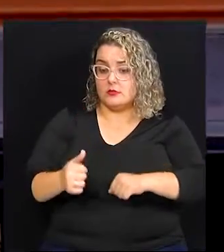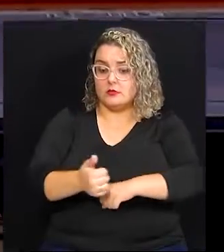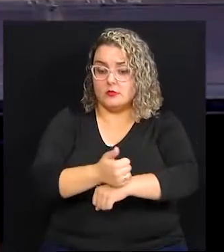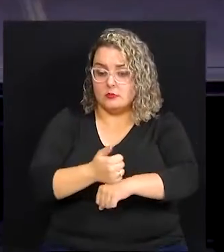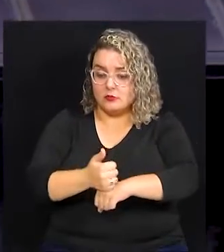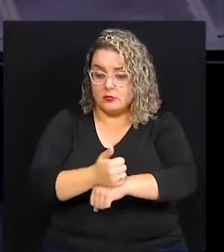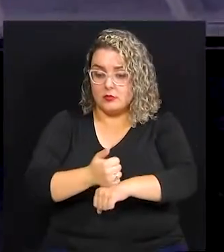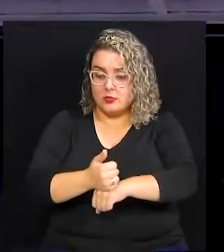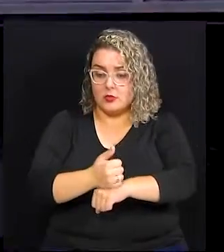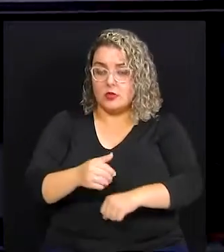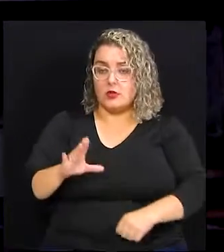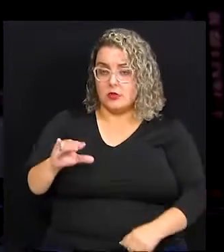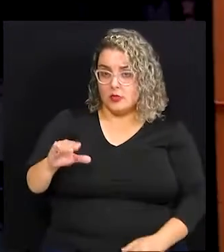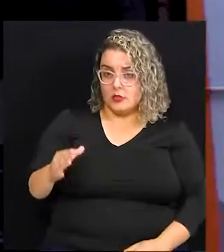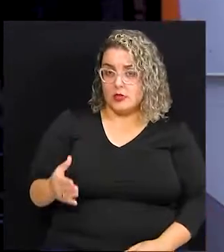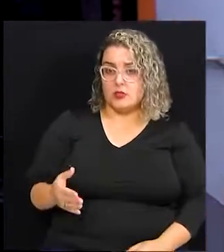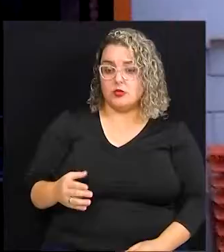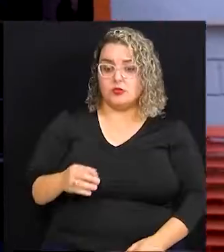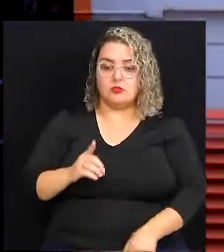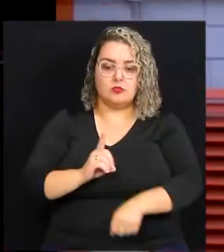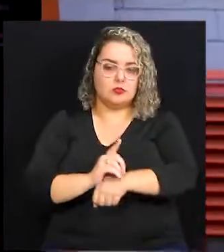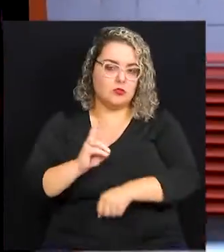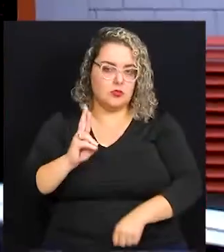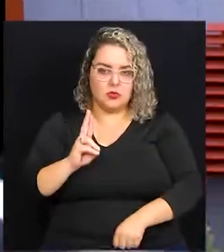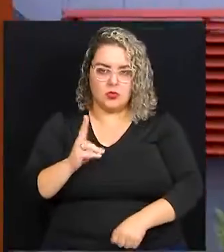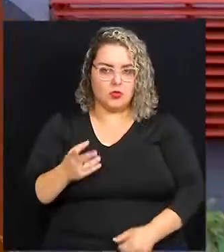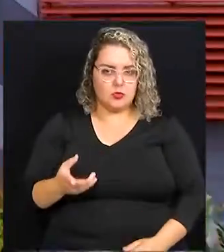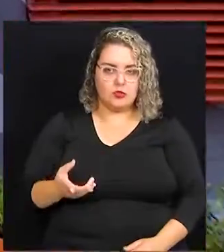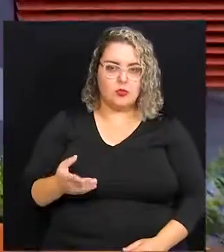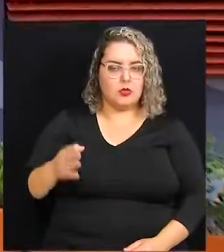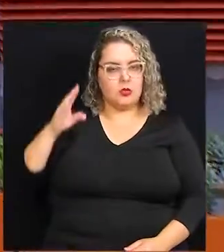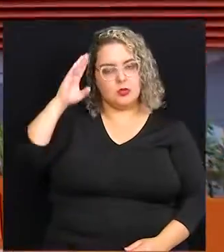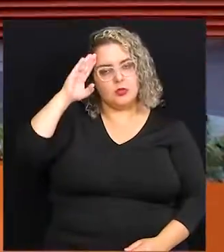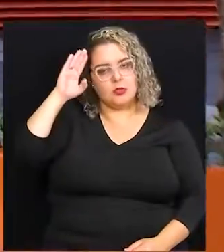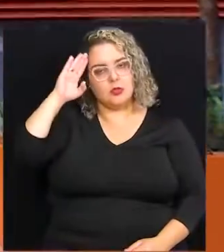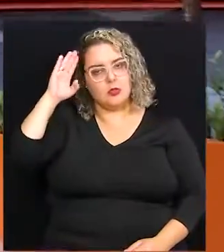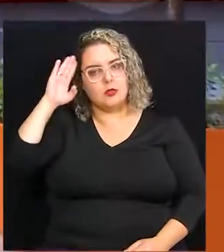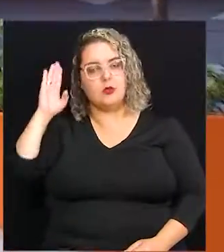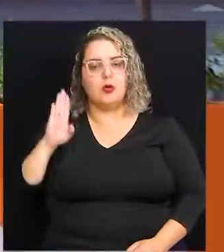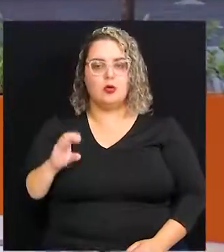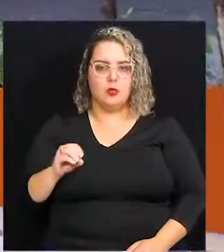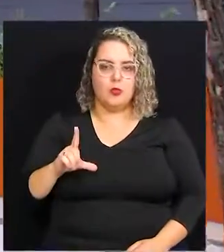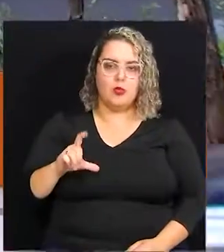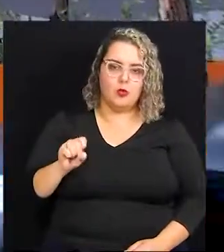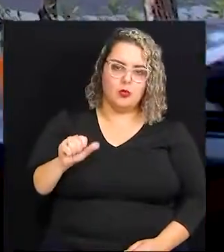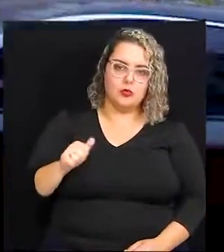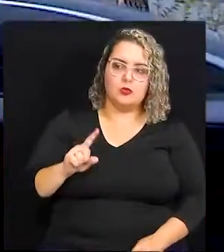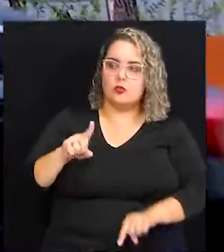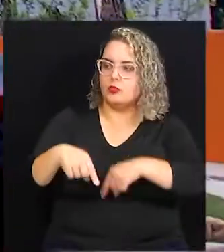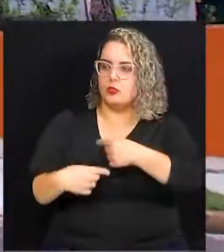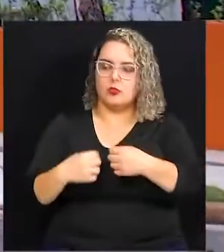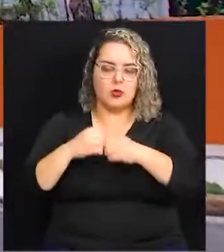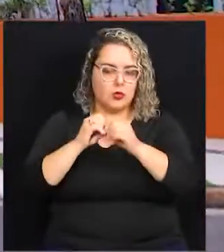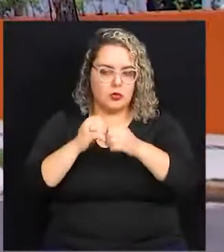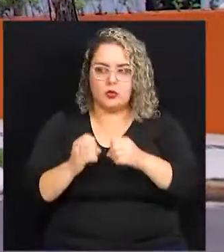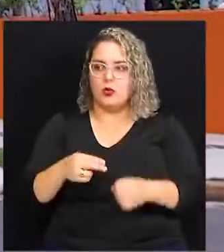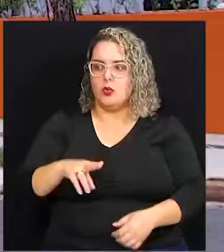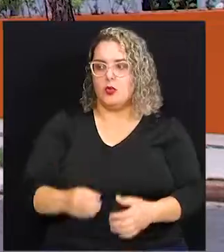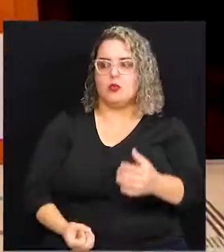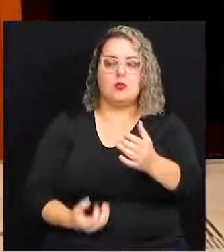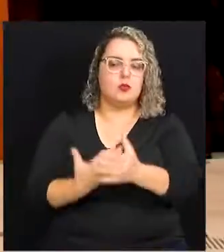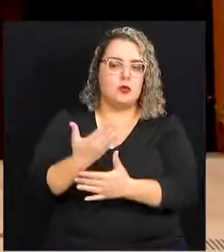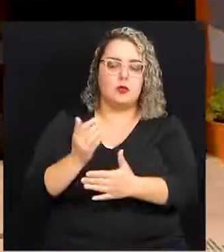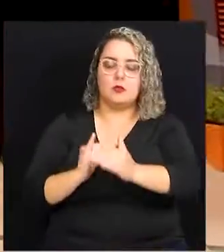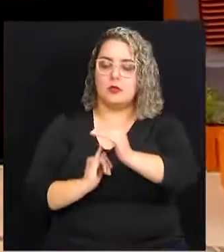carreira acadêmica numa bolsa de doutorado, ou vai para um outro laboratório trabalhar, ou vai criar